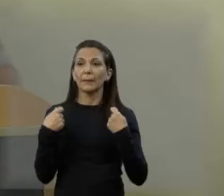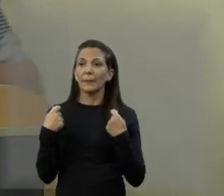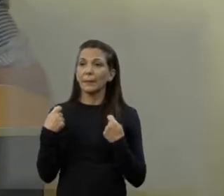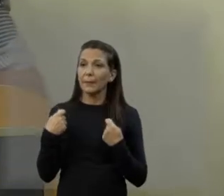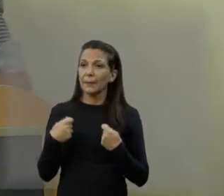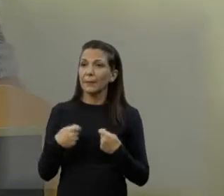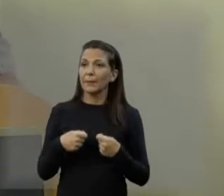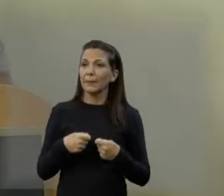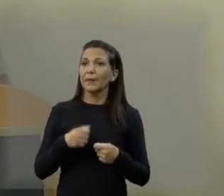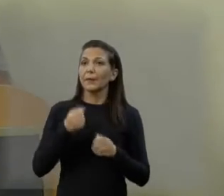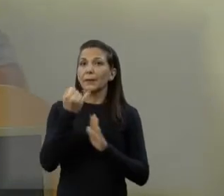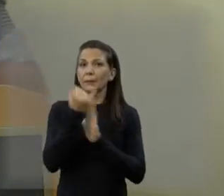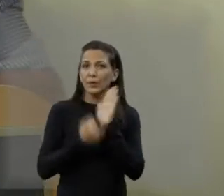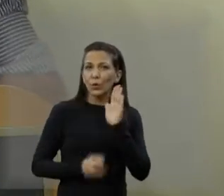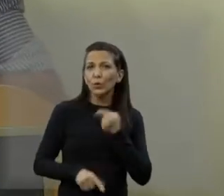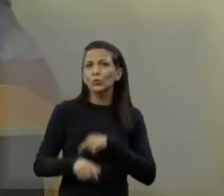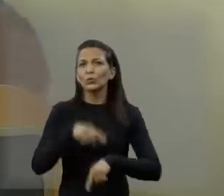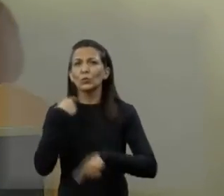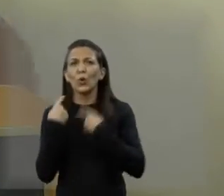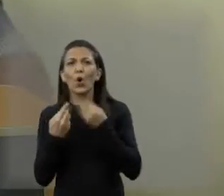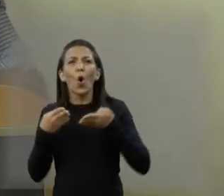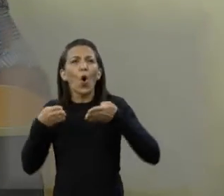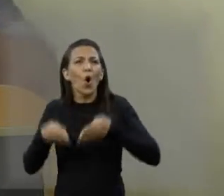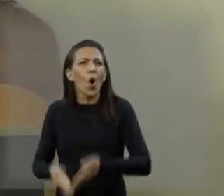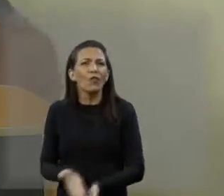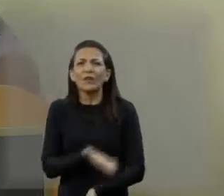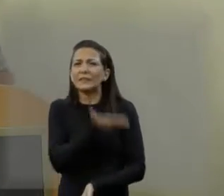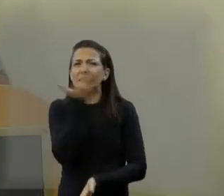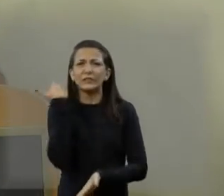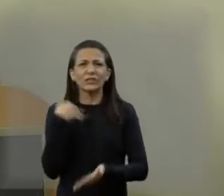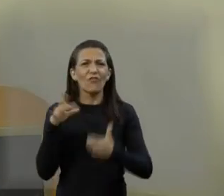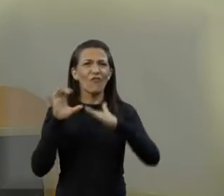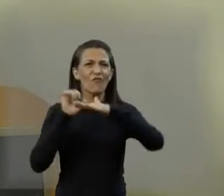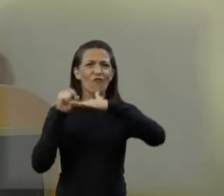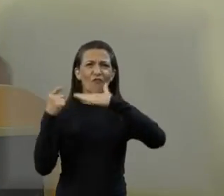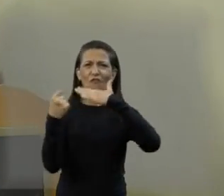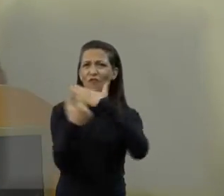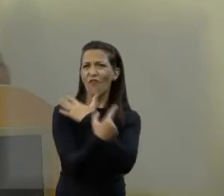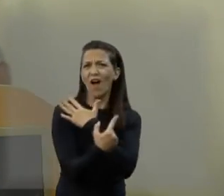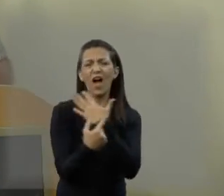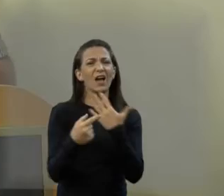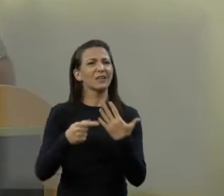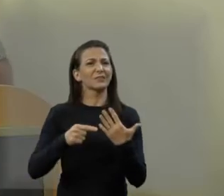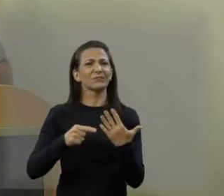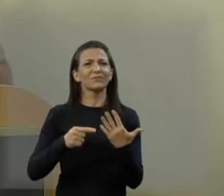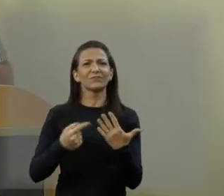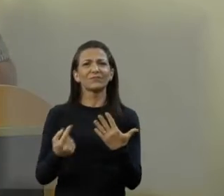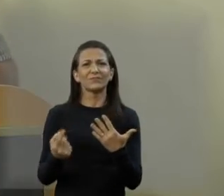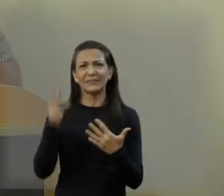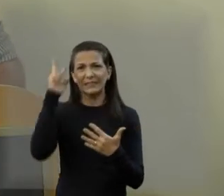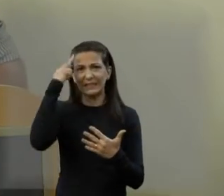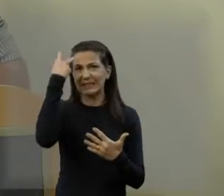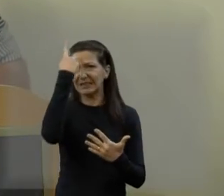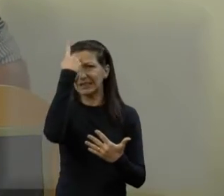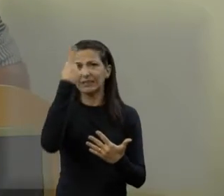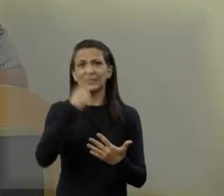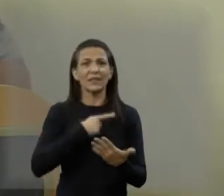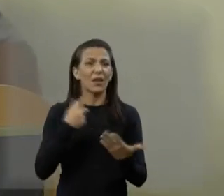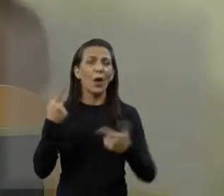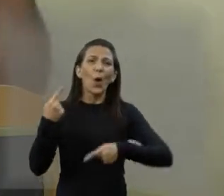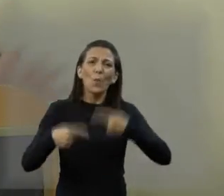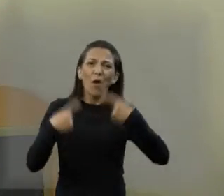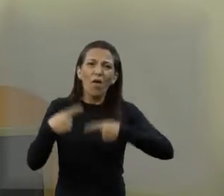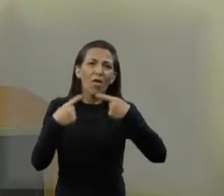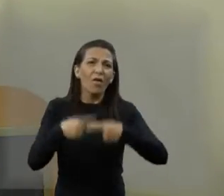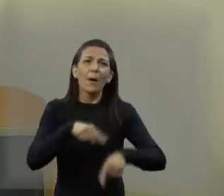gente primeiro tem que tirar da frente o PT o dos Mortos IPTU da cova tira isso da frente que você fake News Isso é para de torcer torcer o debate e querer fazer